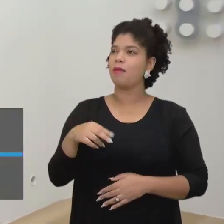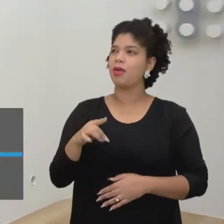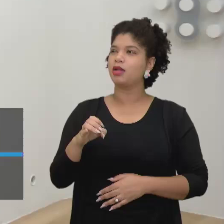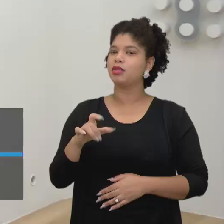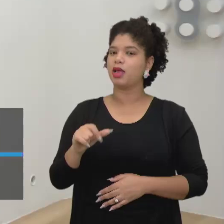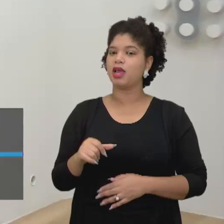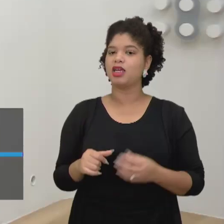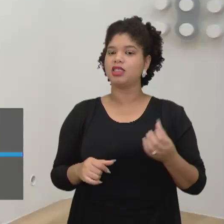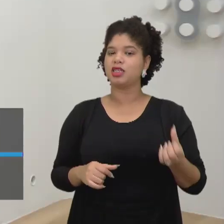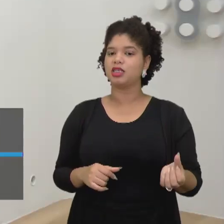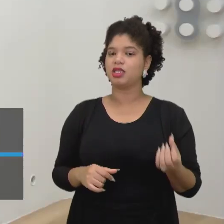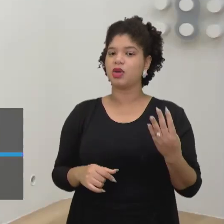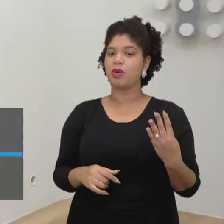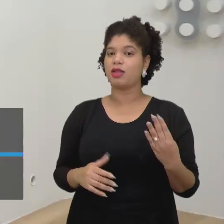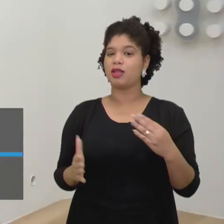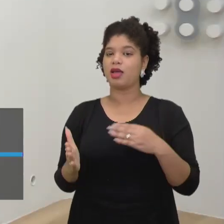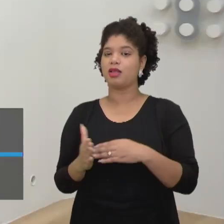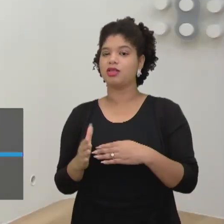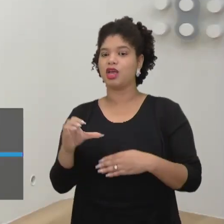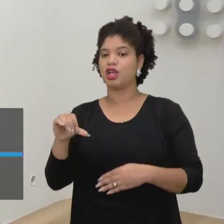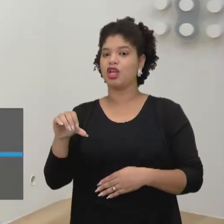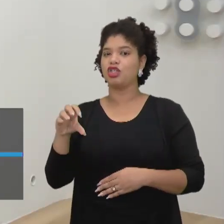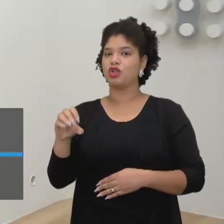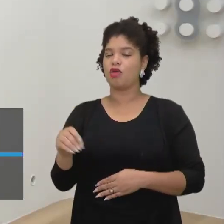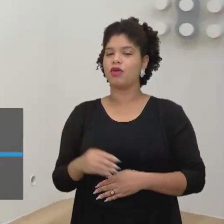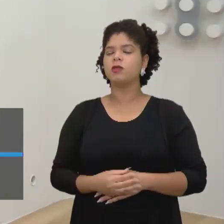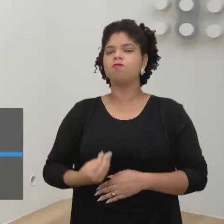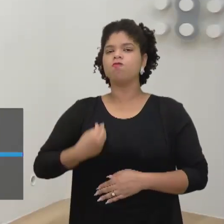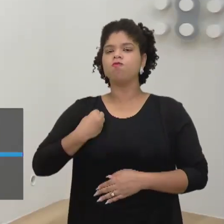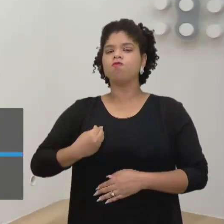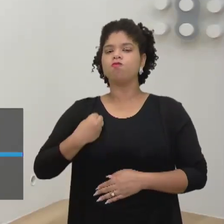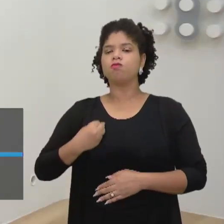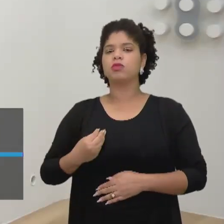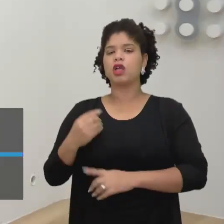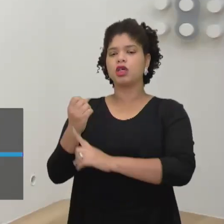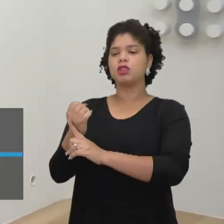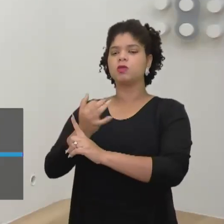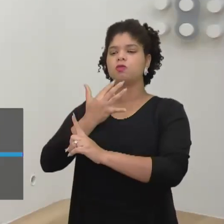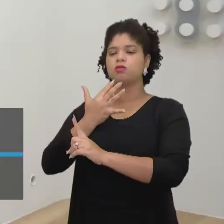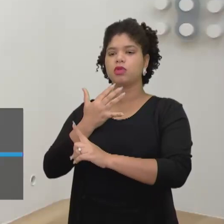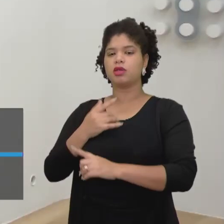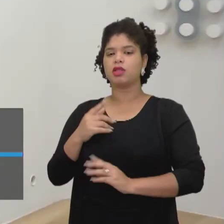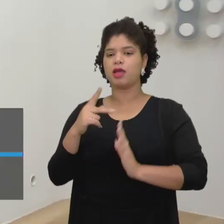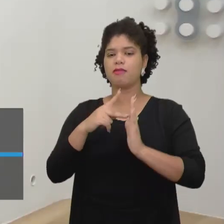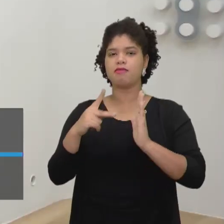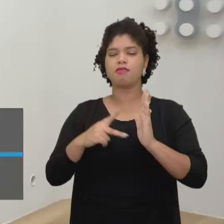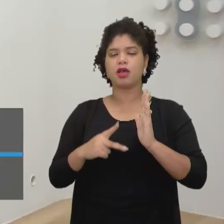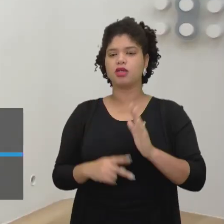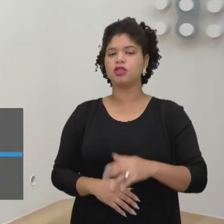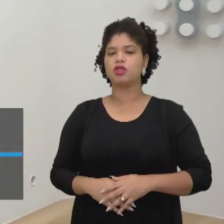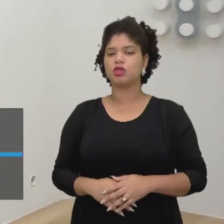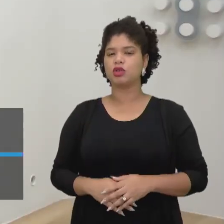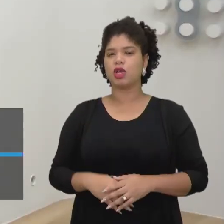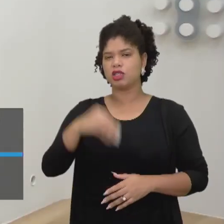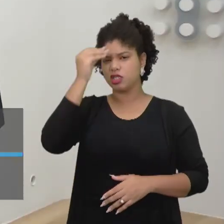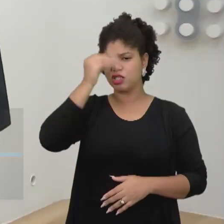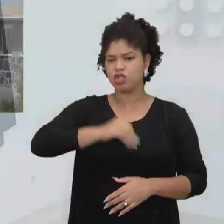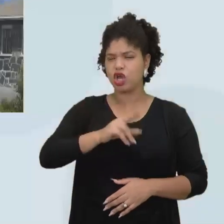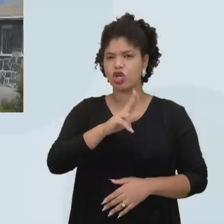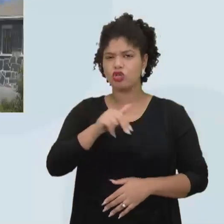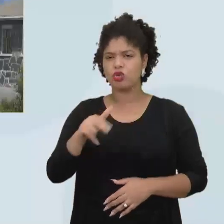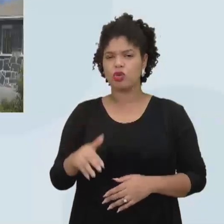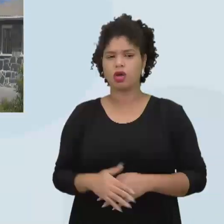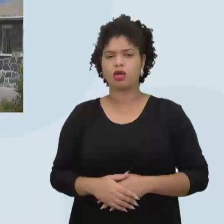90 e resistir, tendo como inspiração principalmente o poema Invictus, não importa quão